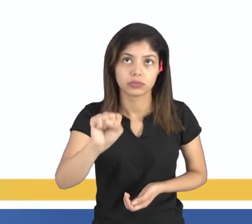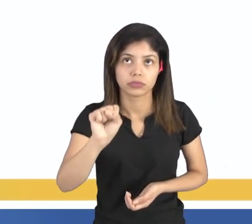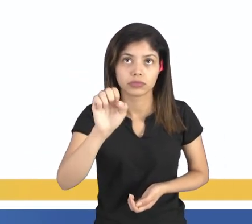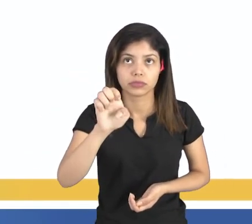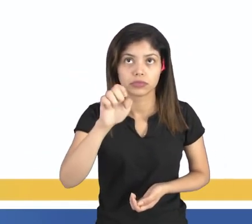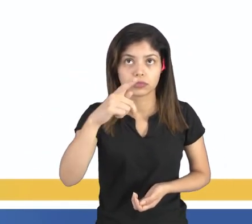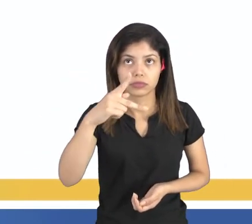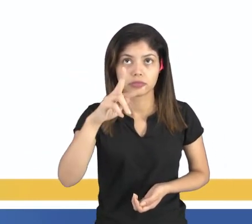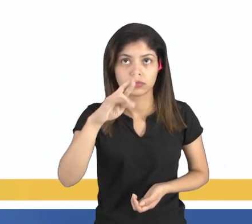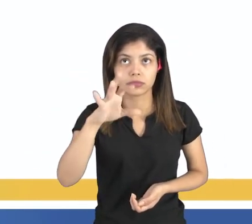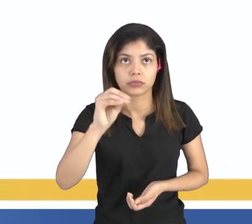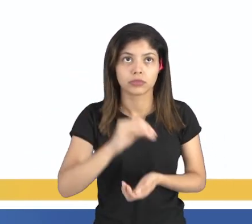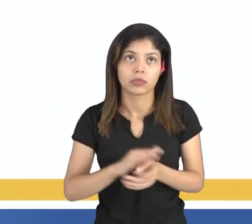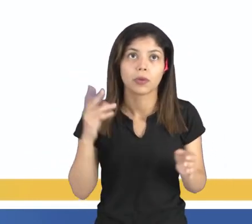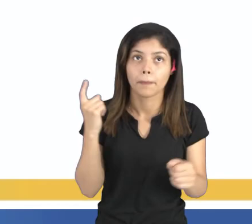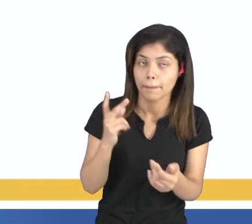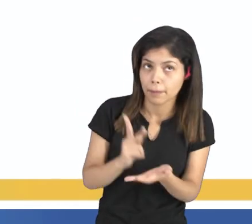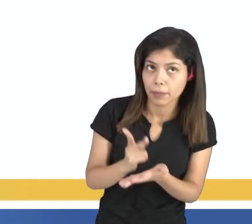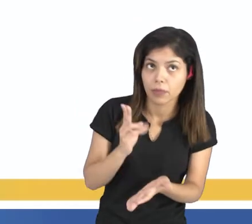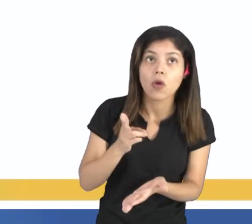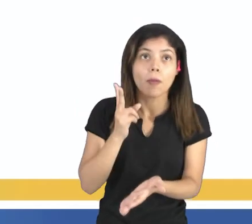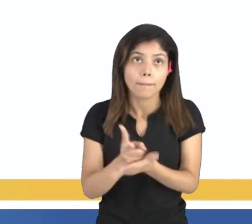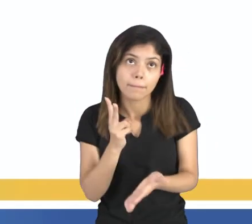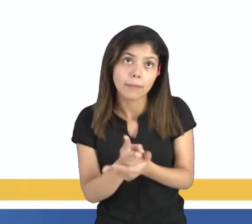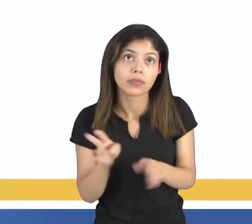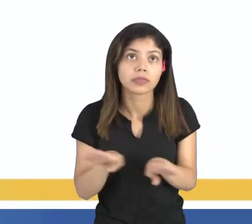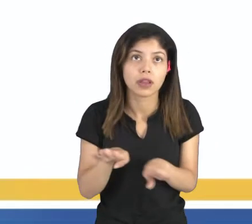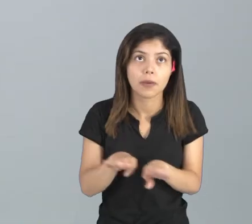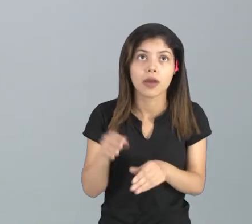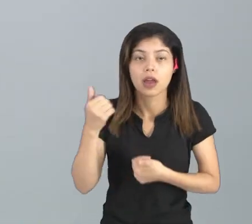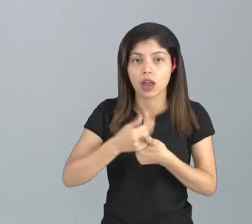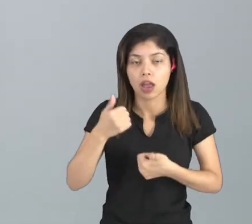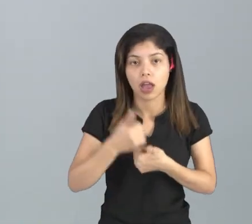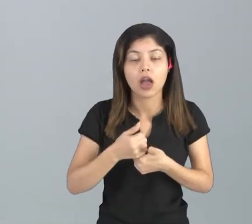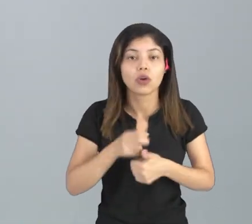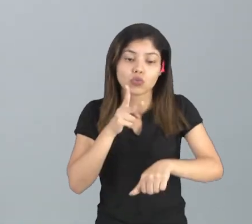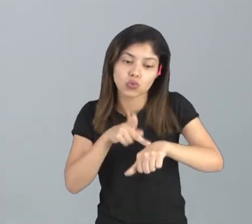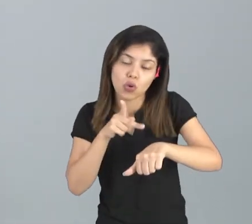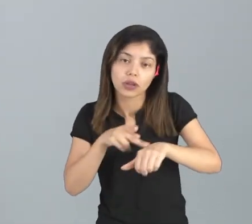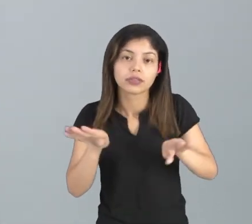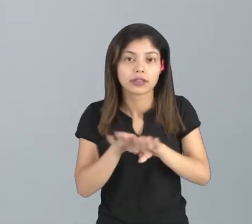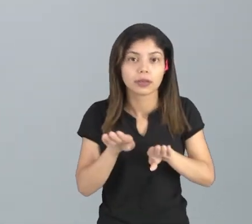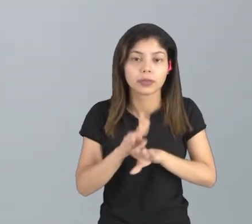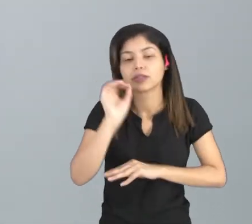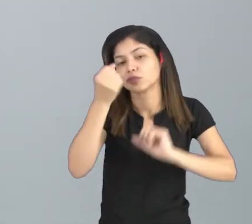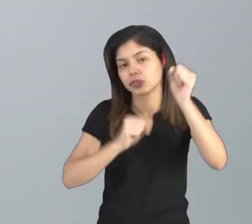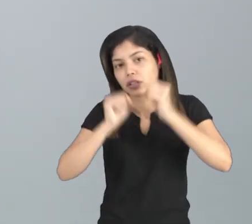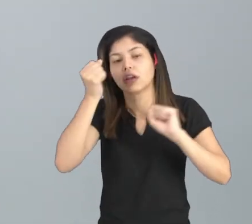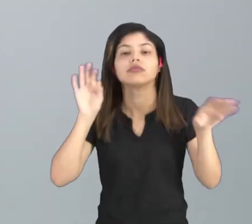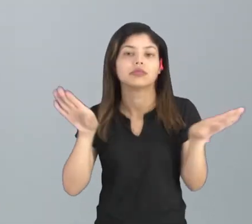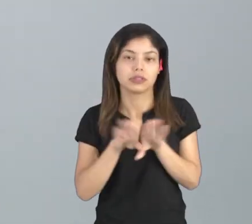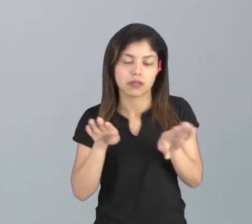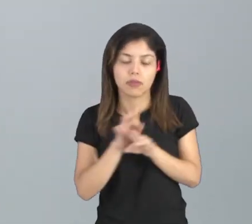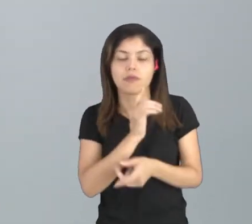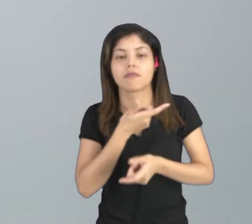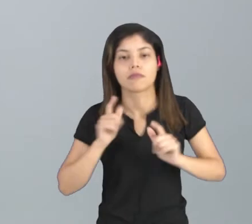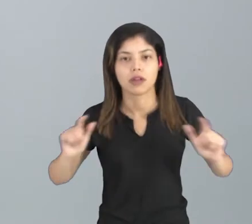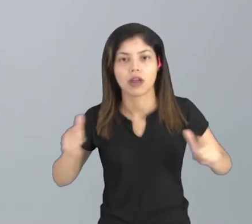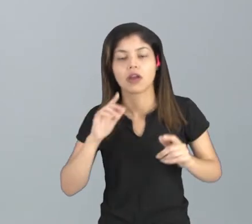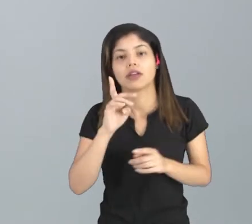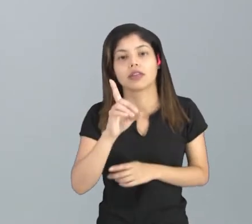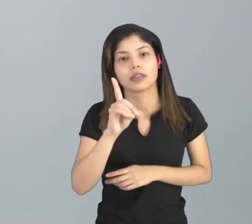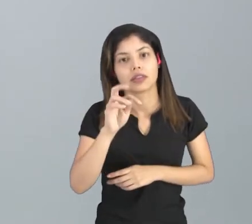aos detritos sólidos, ocorre o maior consumo da população de produtos industrializados e, portanto, tem maior